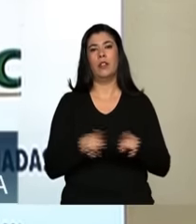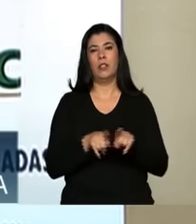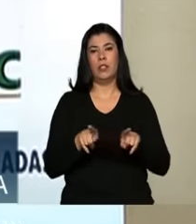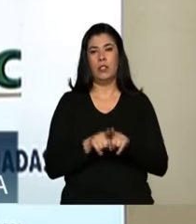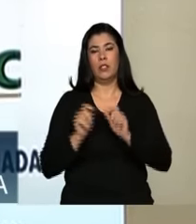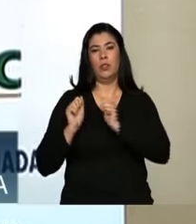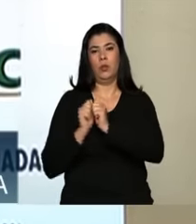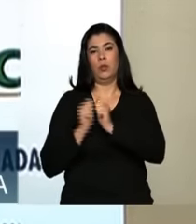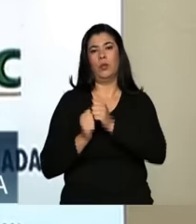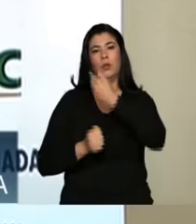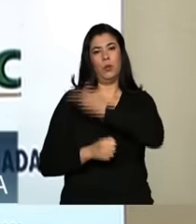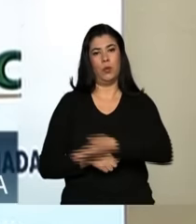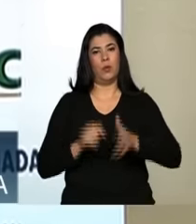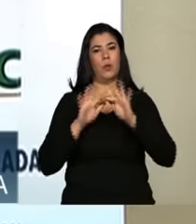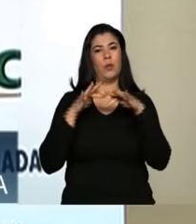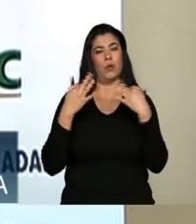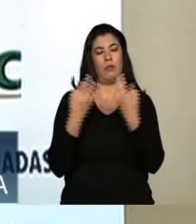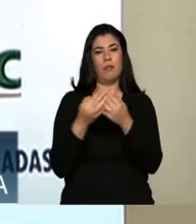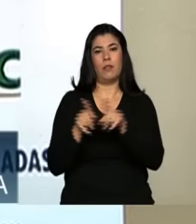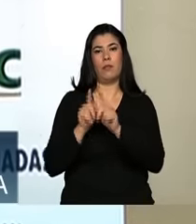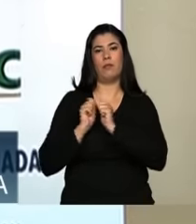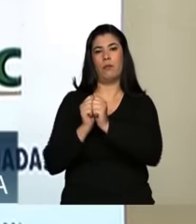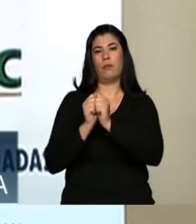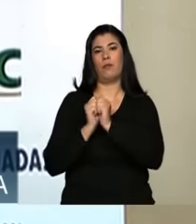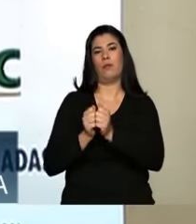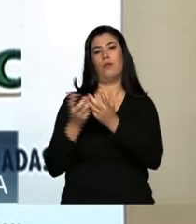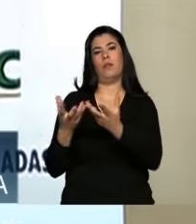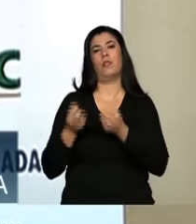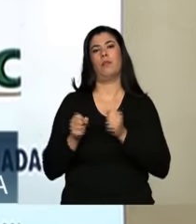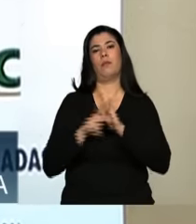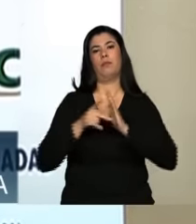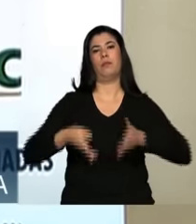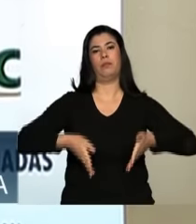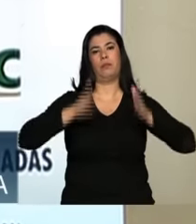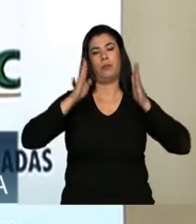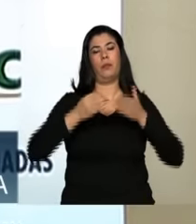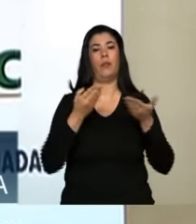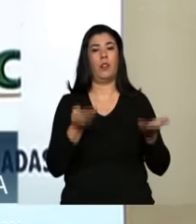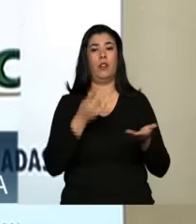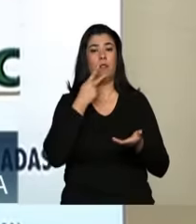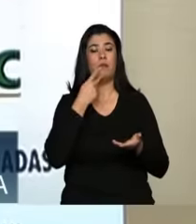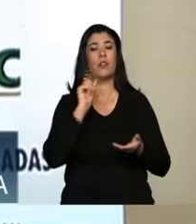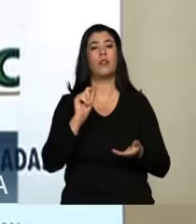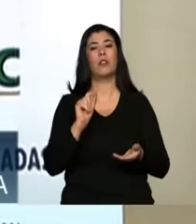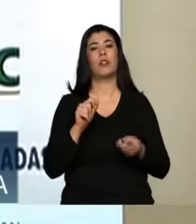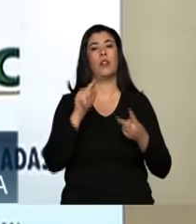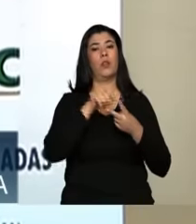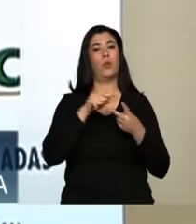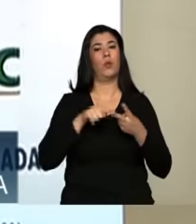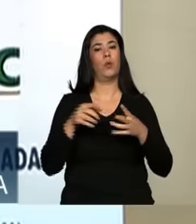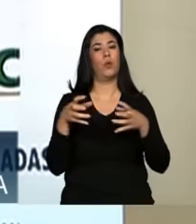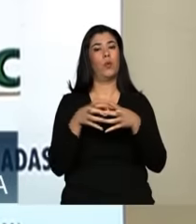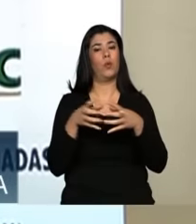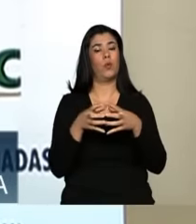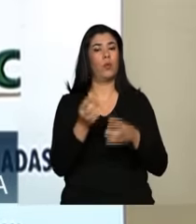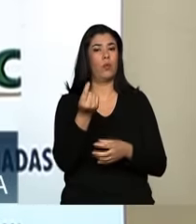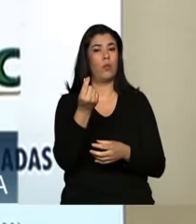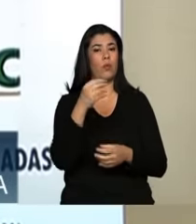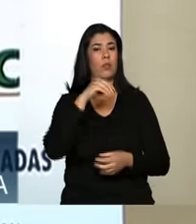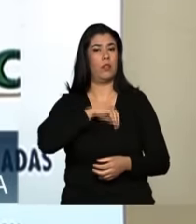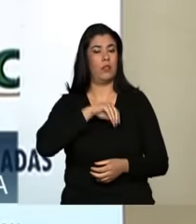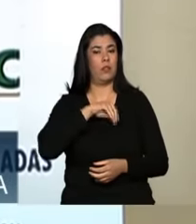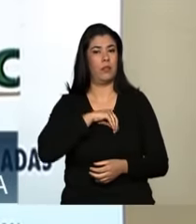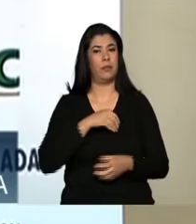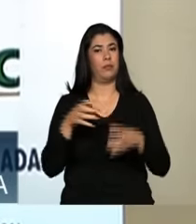ao lado da família, uma das famílias beneficiadas. Enfim, o que a gente estava falando são duas faixas de renda